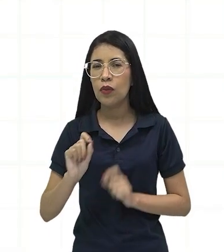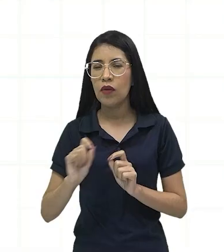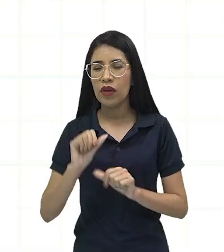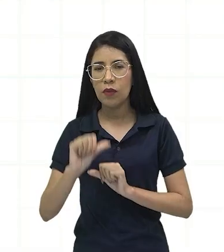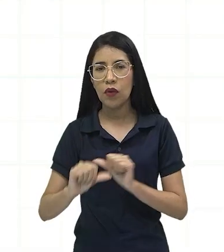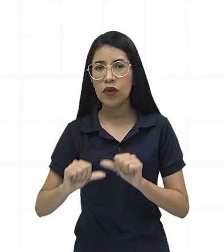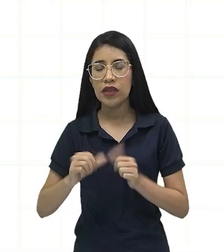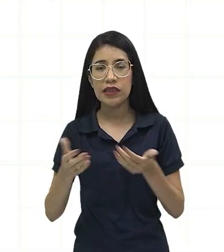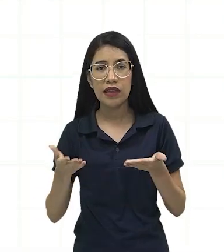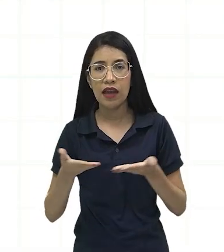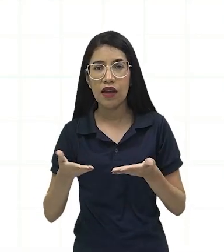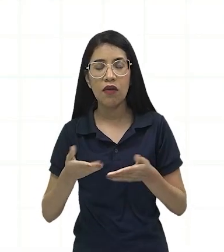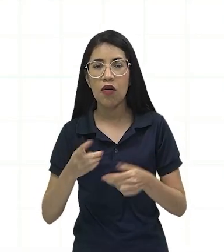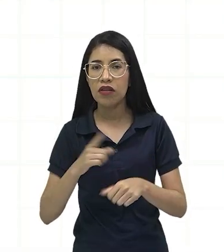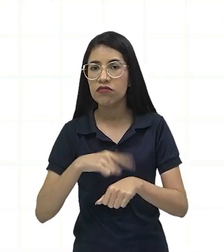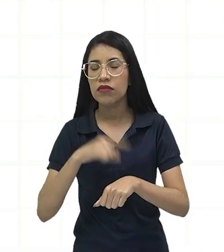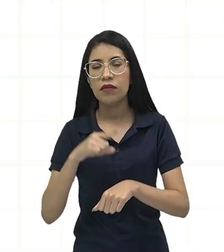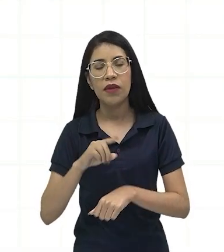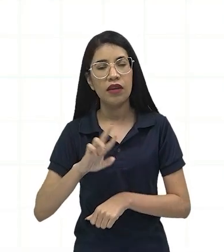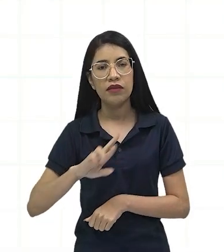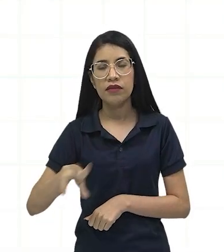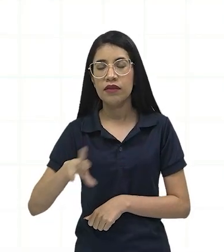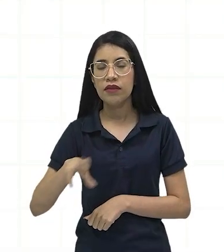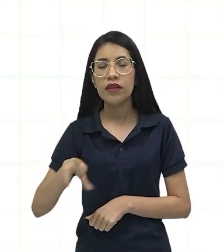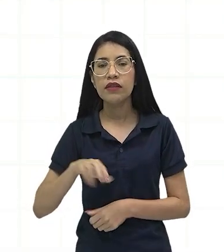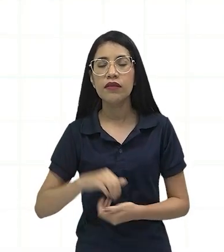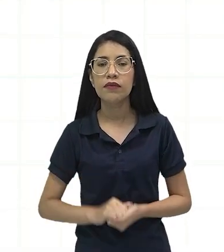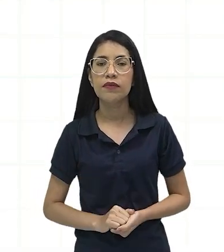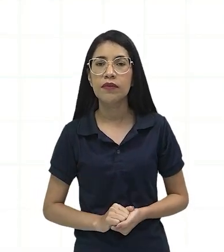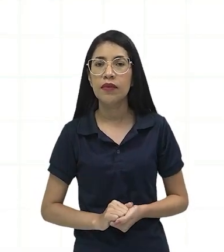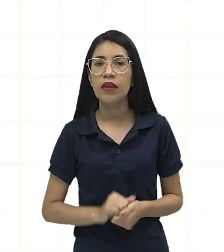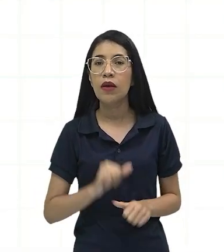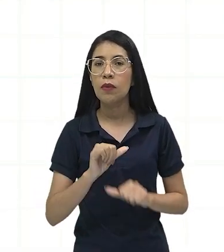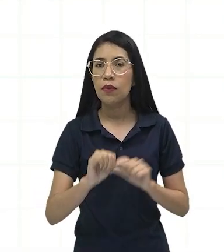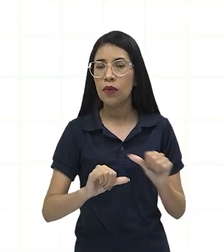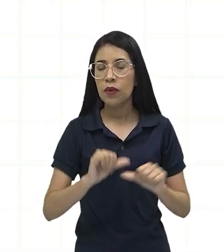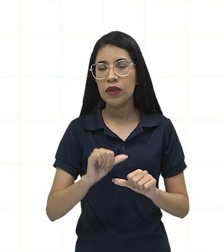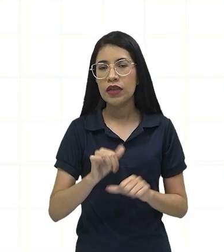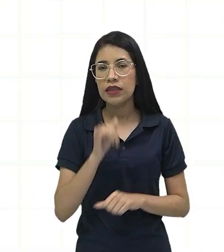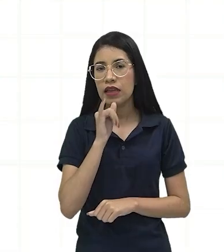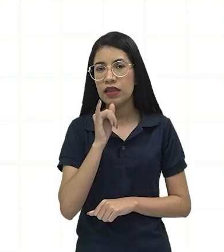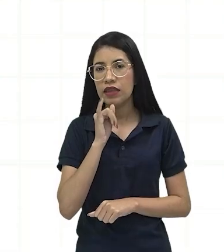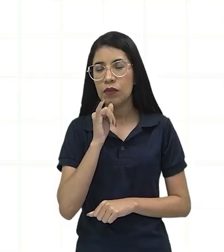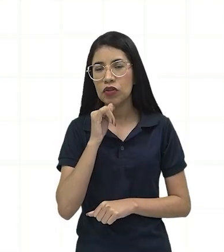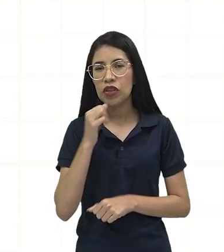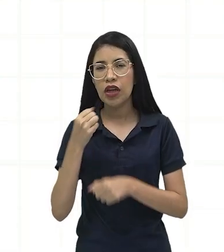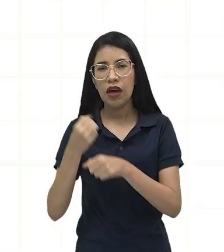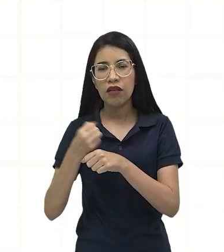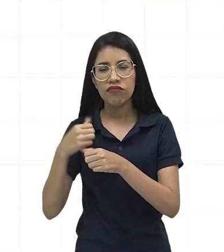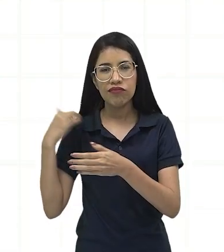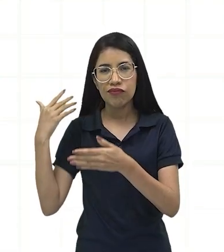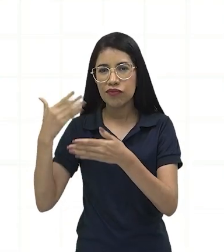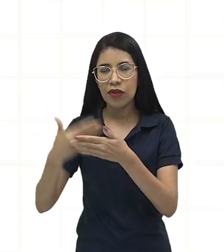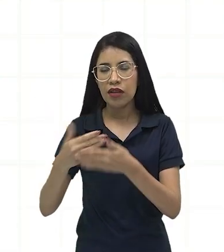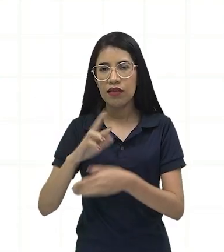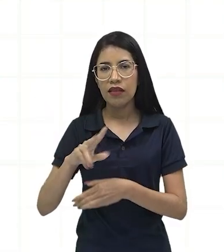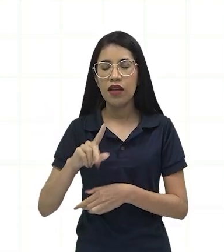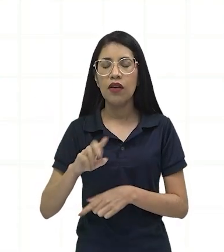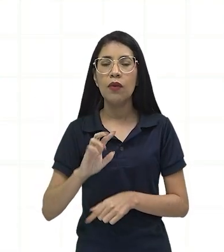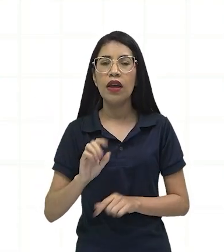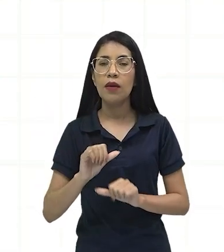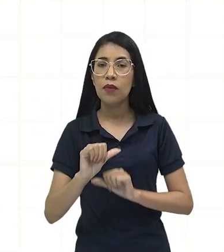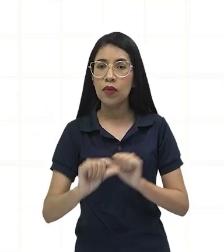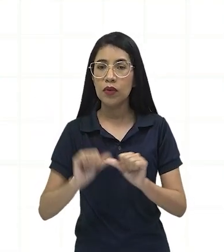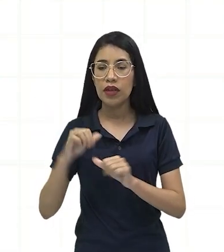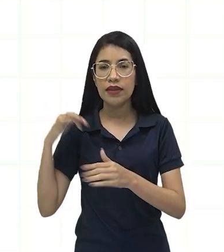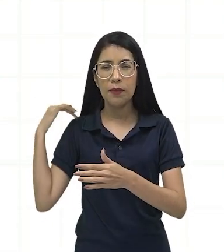que apareceram de uma hora para outra. Não são alterações que apareceram nos últimos anos. Essas